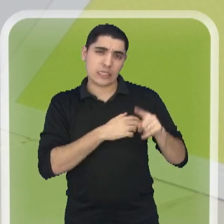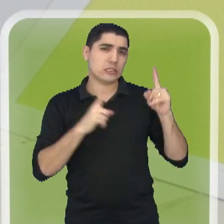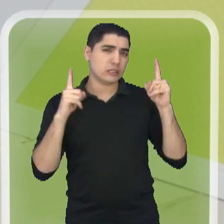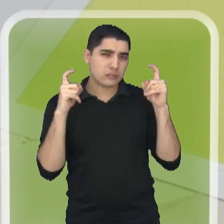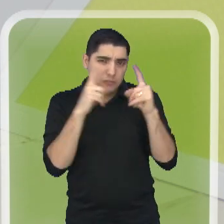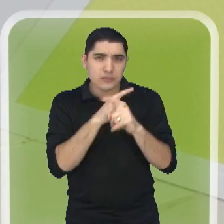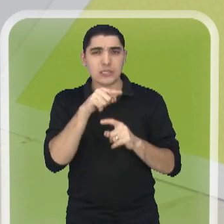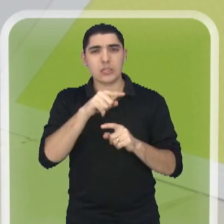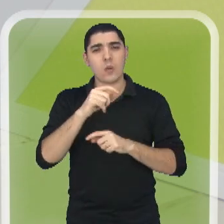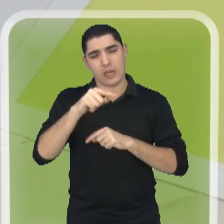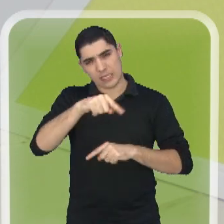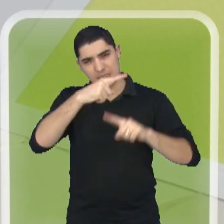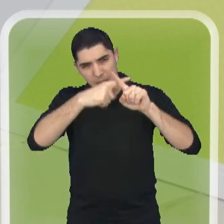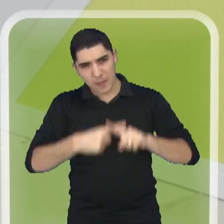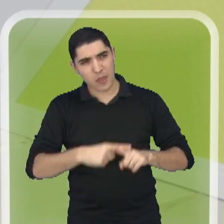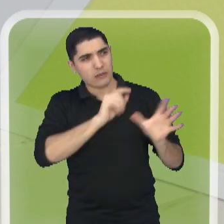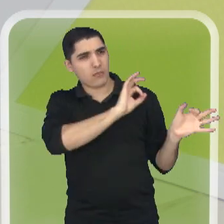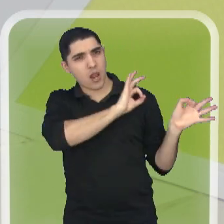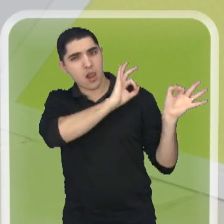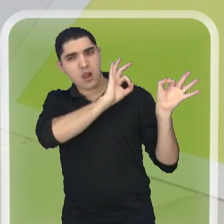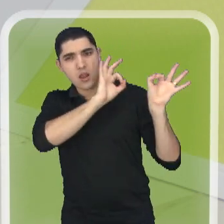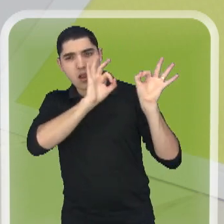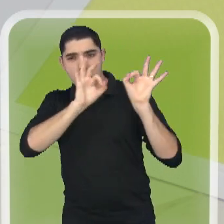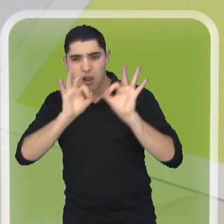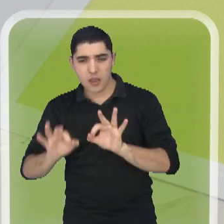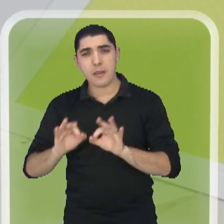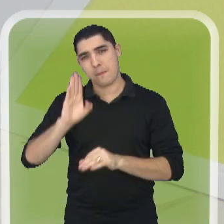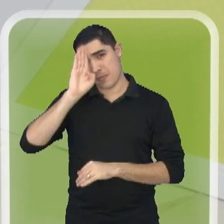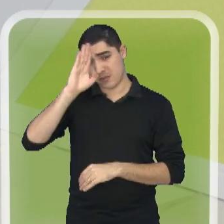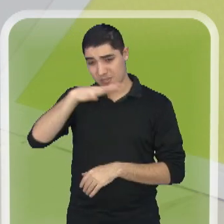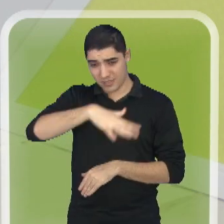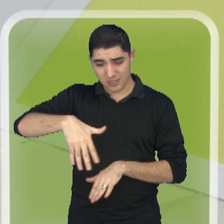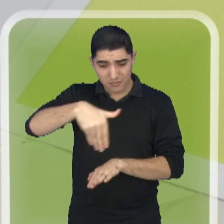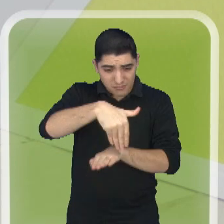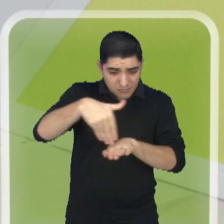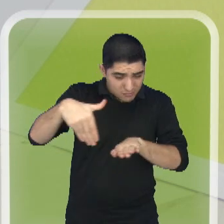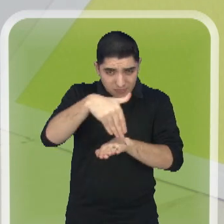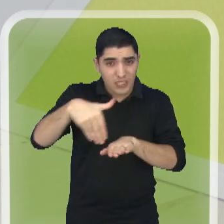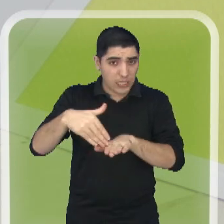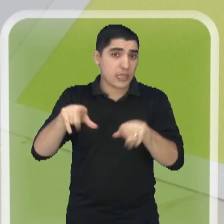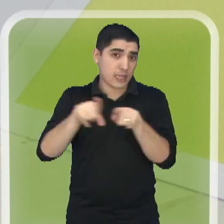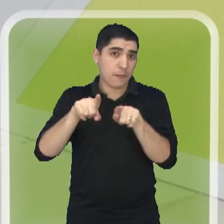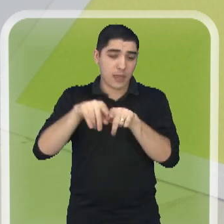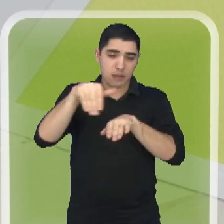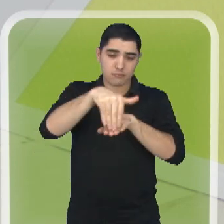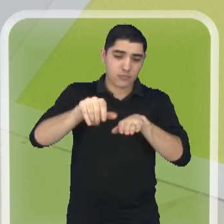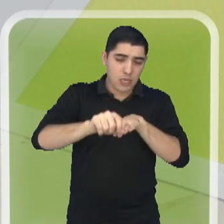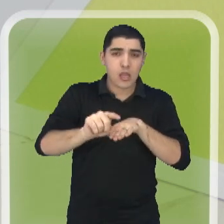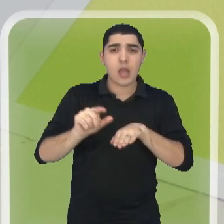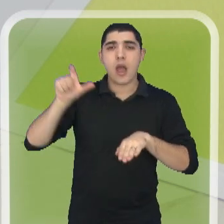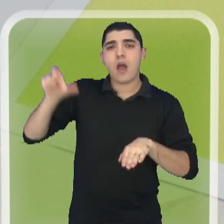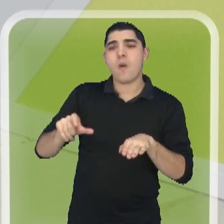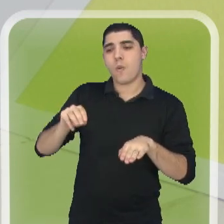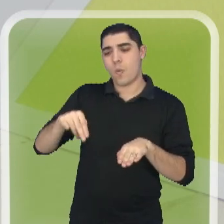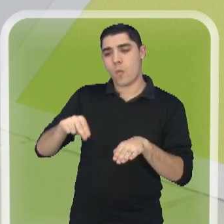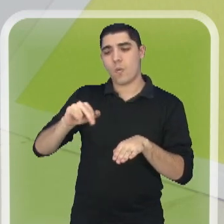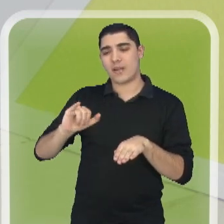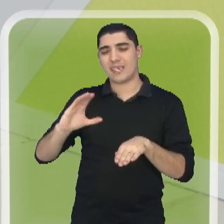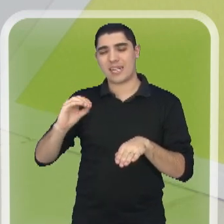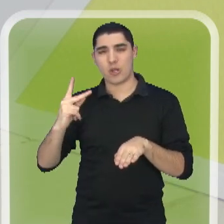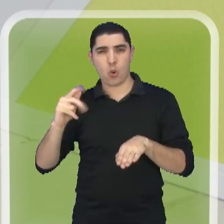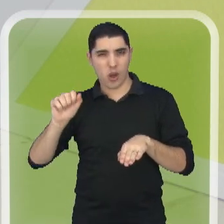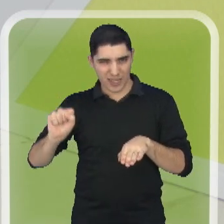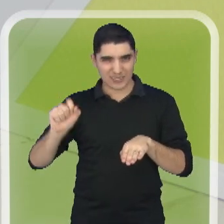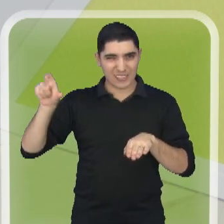dificuldades durante o campeonato, principalmente no setor de meio de campo e ataque, deu uma melhoradinha depois que Nicolas chegou, depois até que o Verrone, tudo bem que